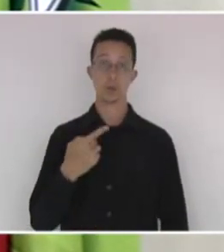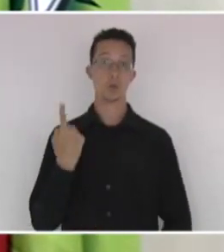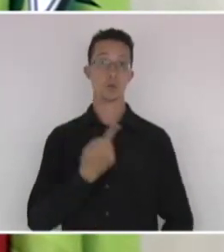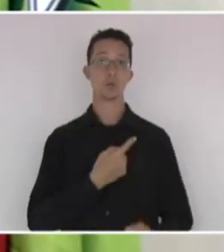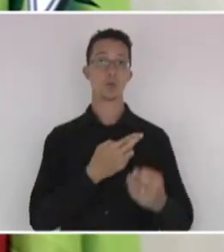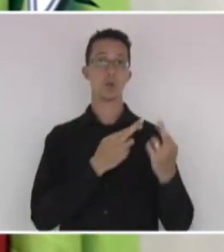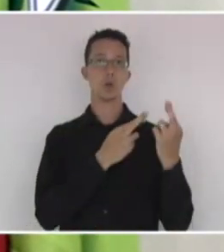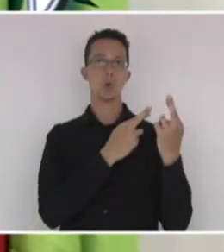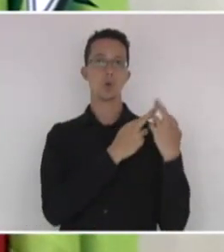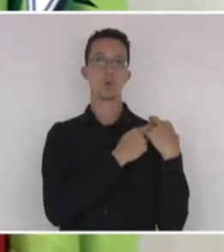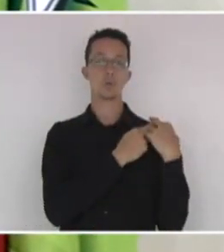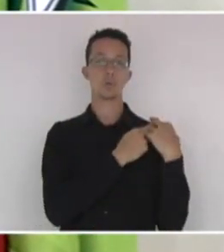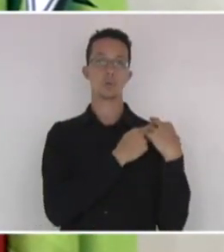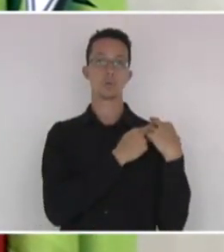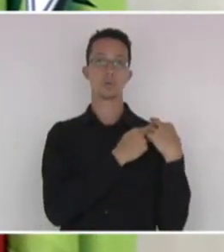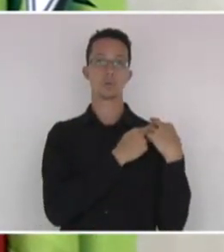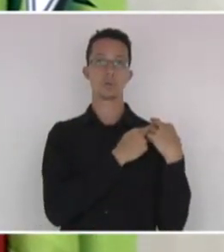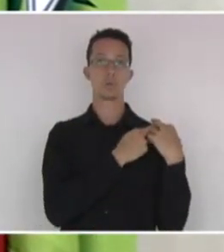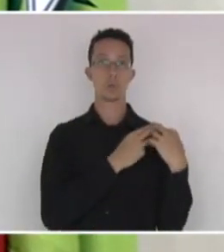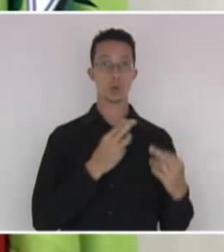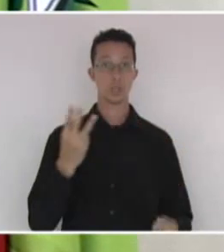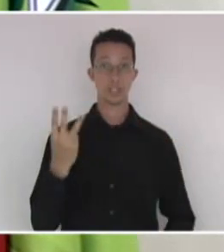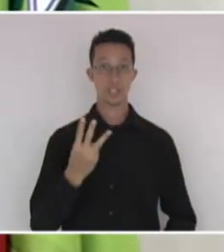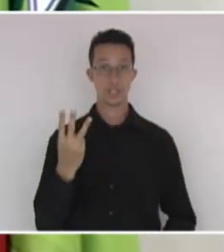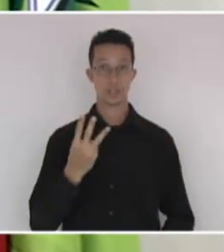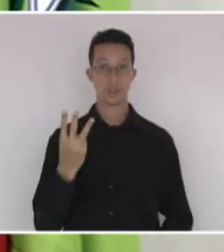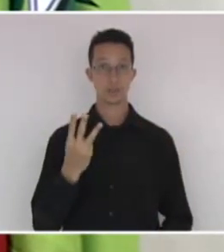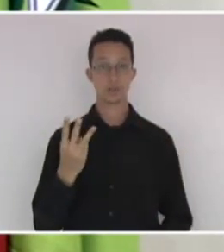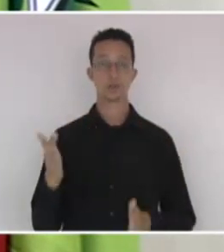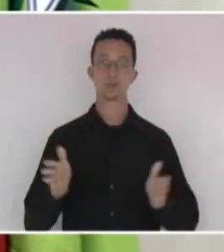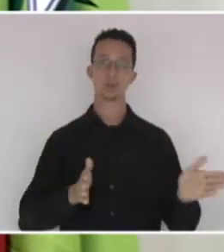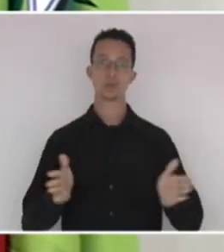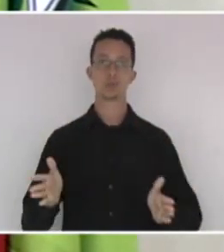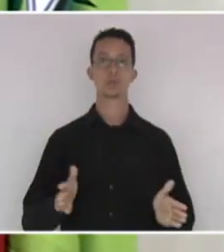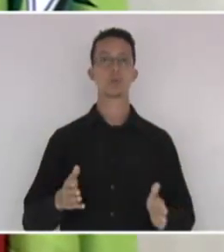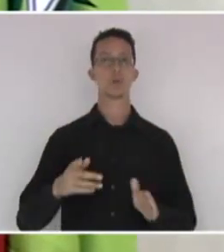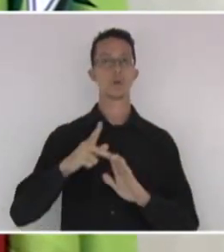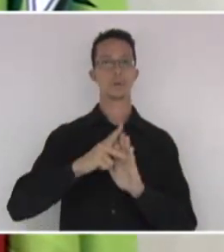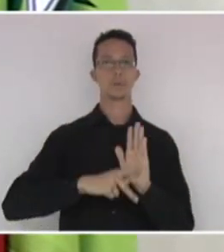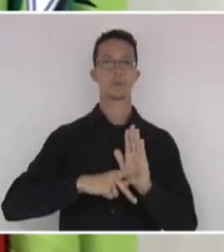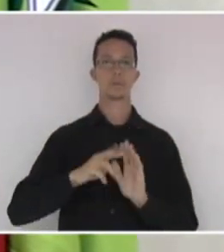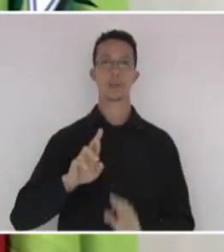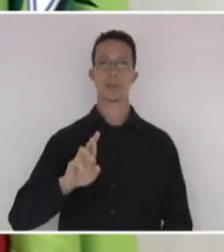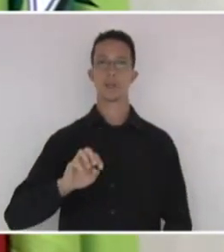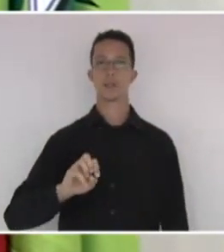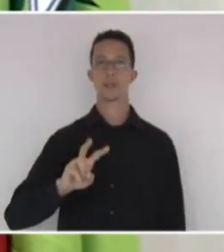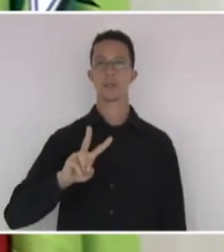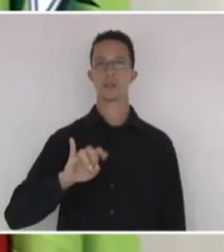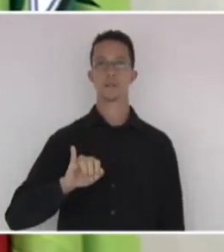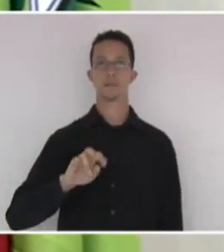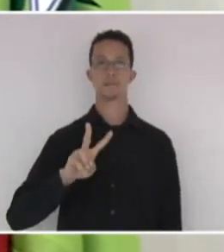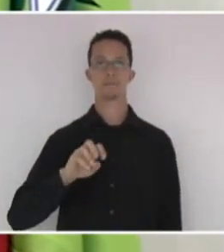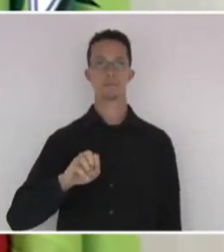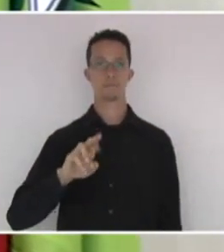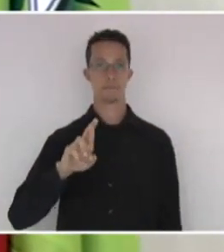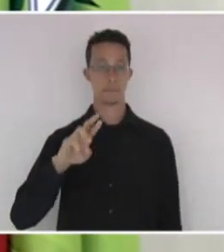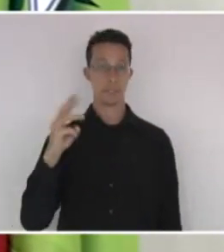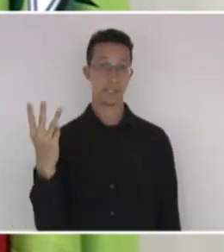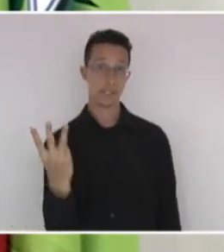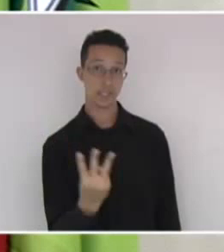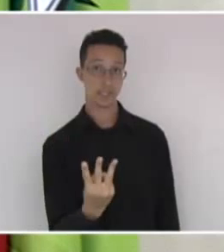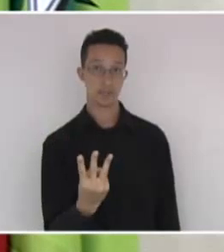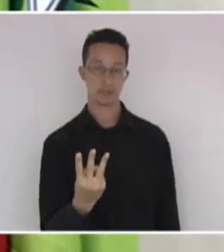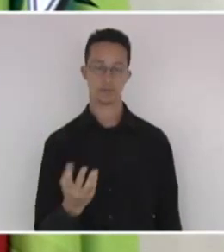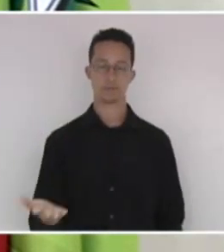terceira edição do Reviver 3. O programa Reviver, como todos conhecem, a gente tem, de forma bastante